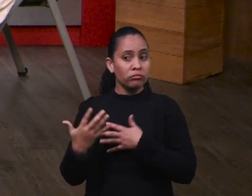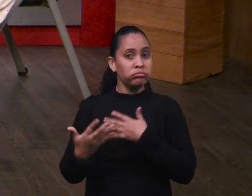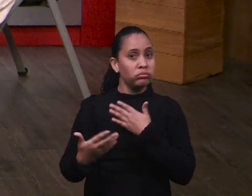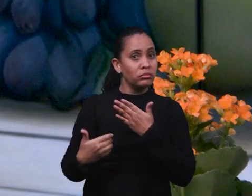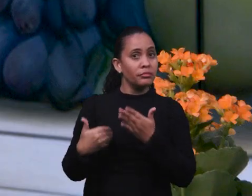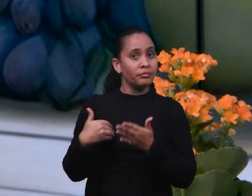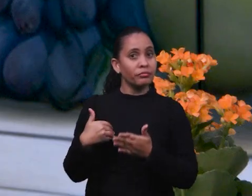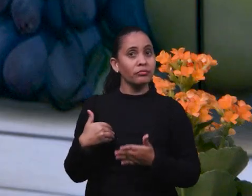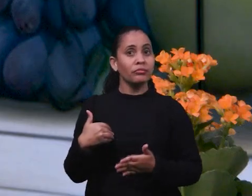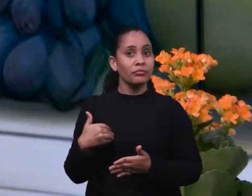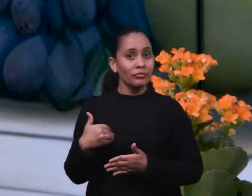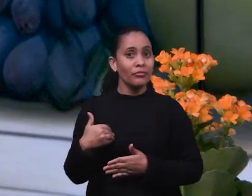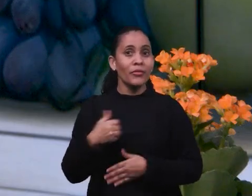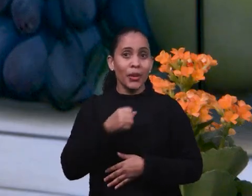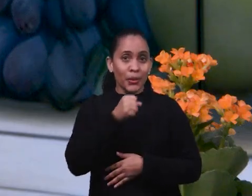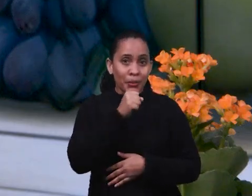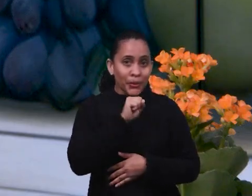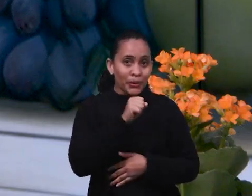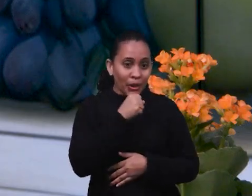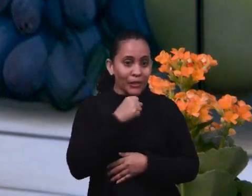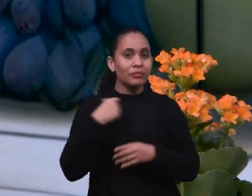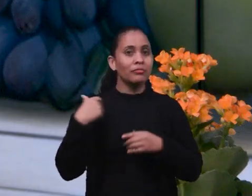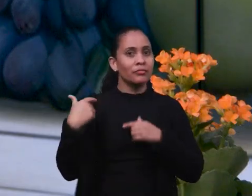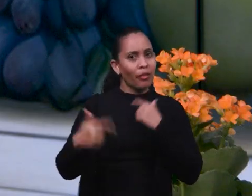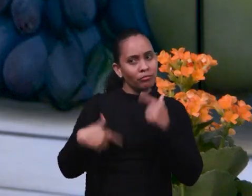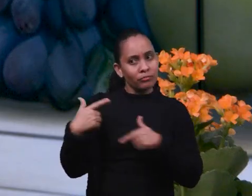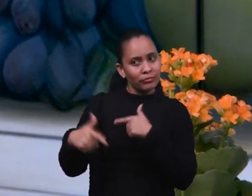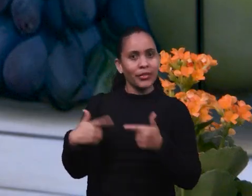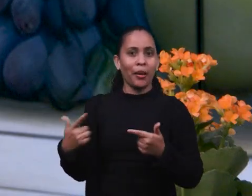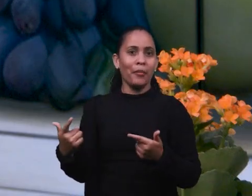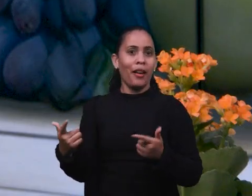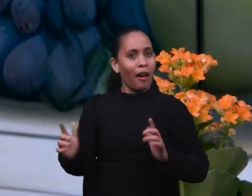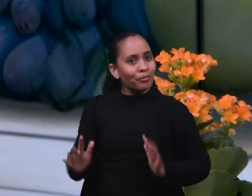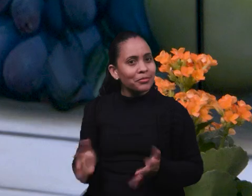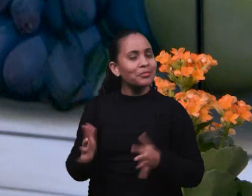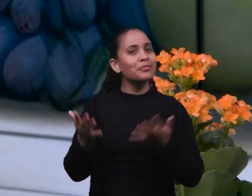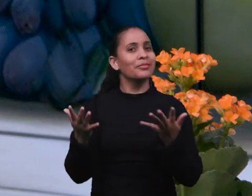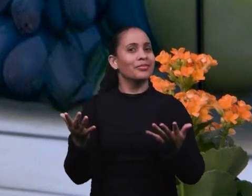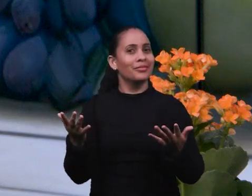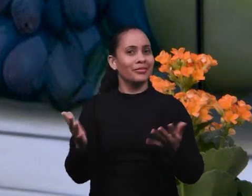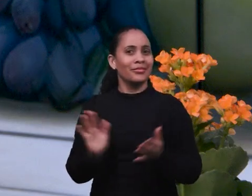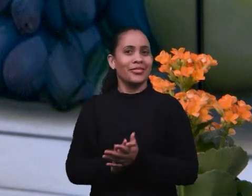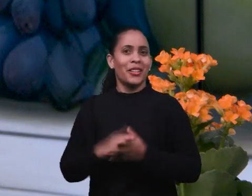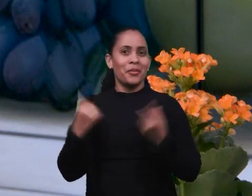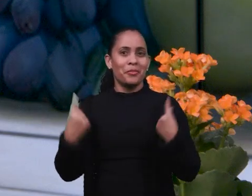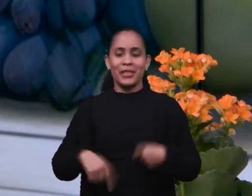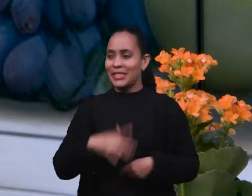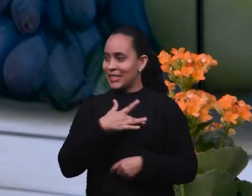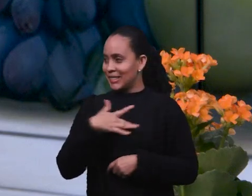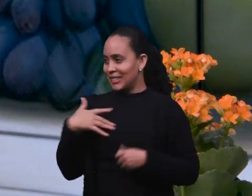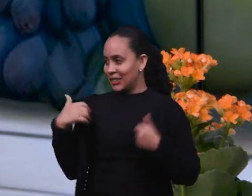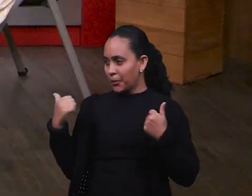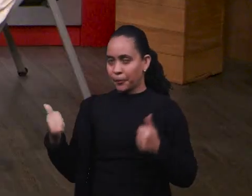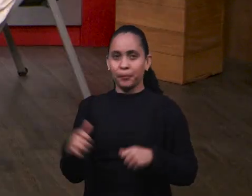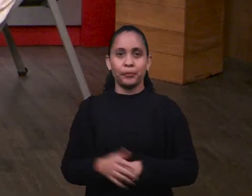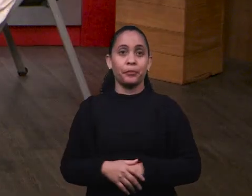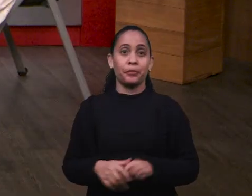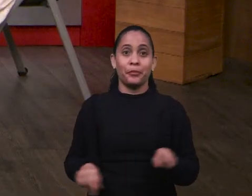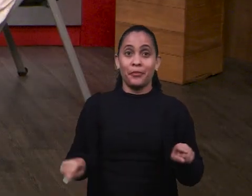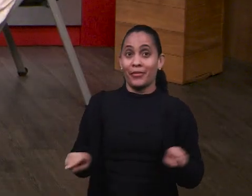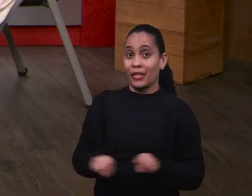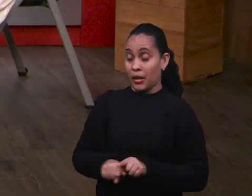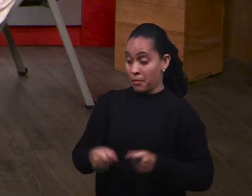ali, seremos idosos produtivos, né? Então, é preciso estar bem. Eu falo para meus pacientes que